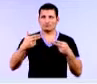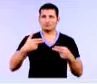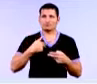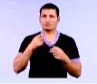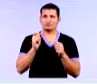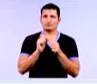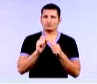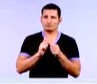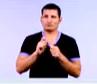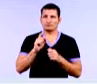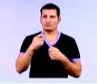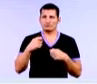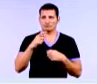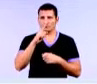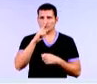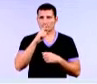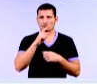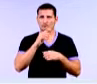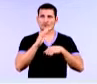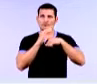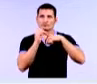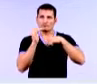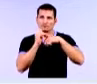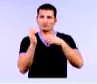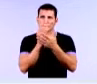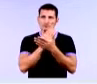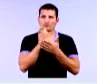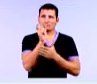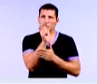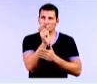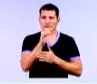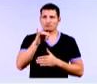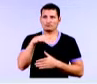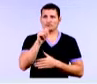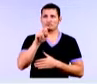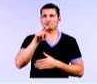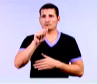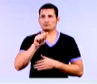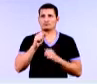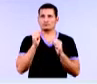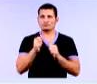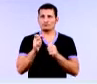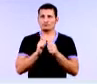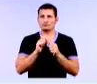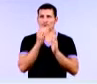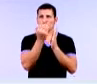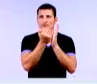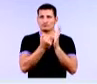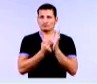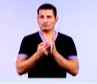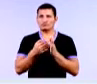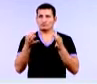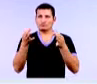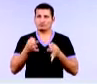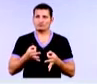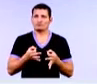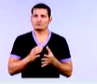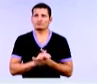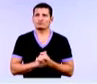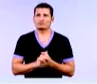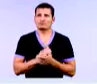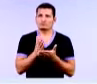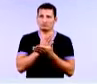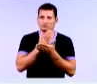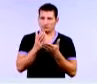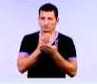que importar alguns pacotes do Java para poder fazer esse programa da forma adequada. Um desses